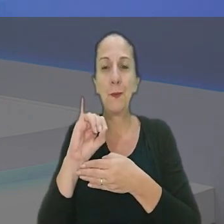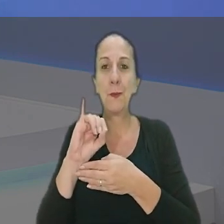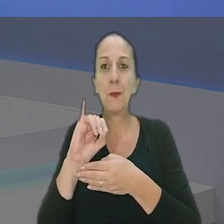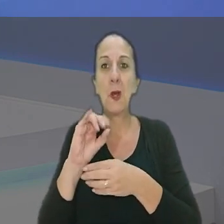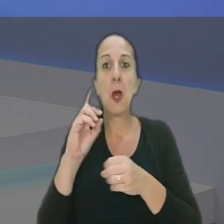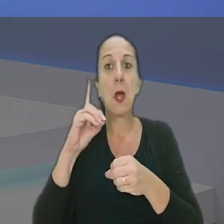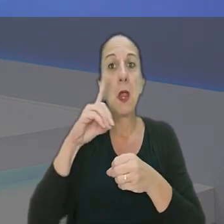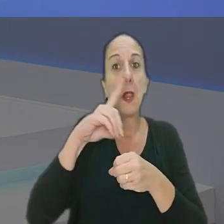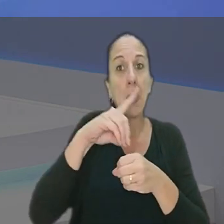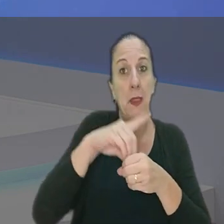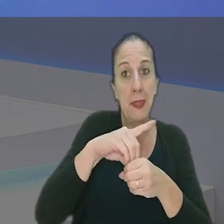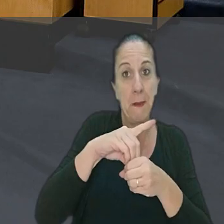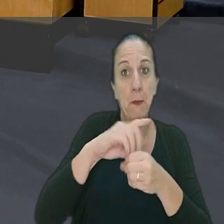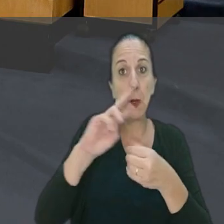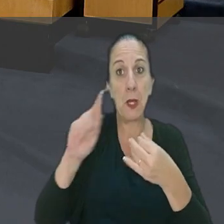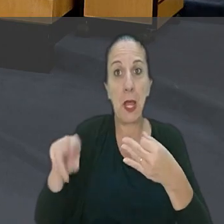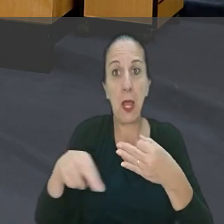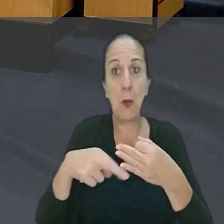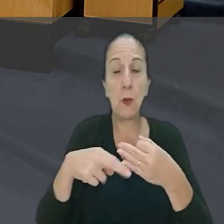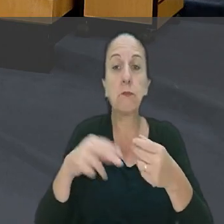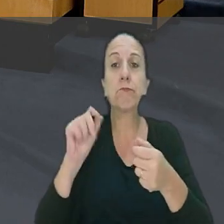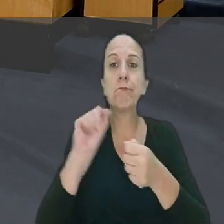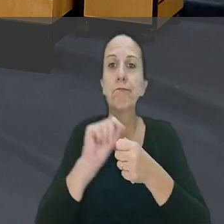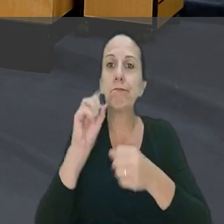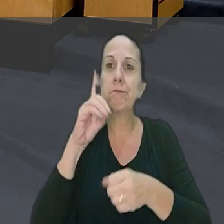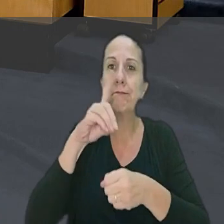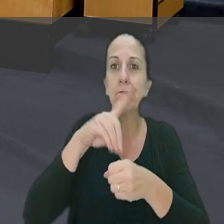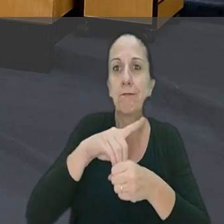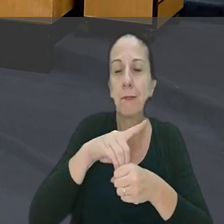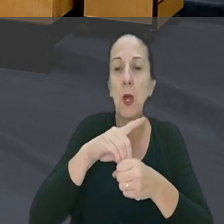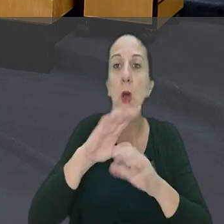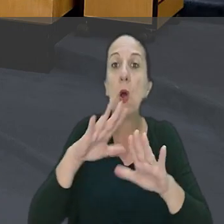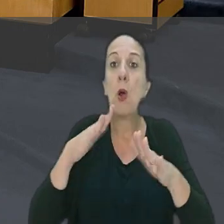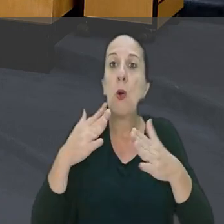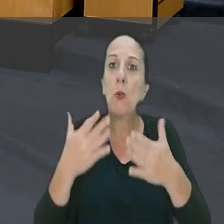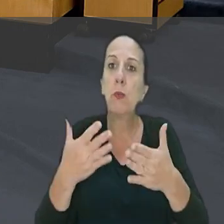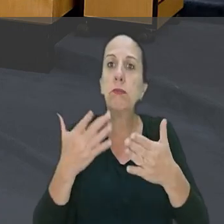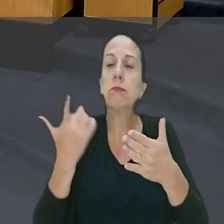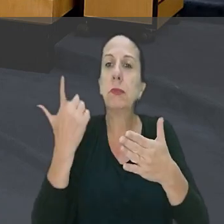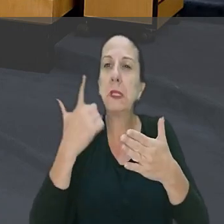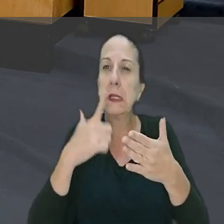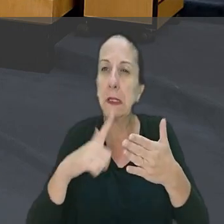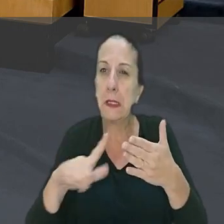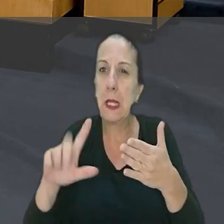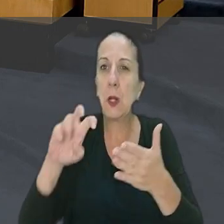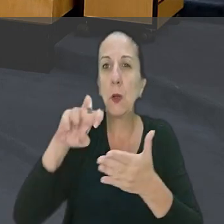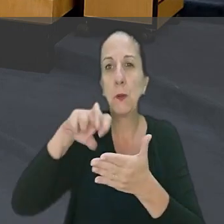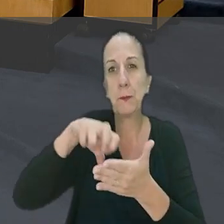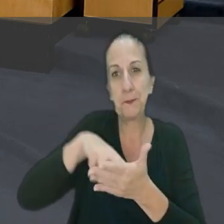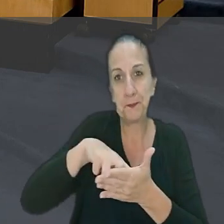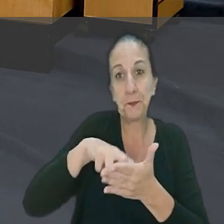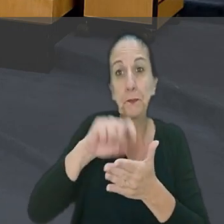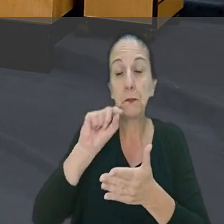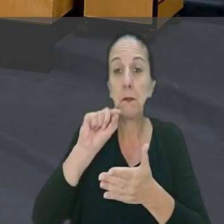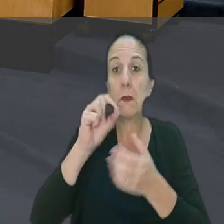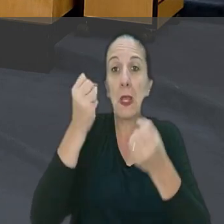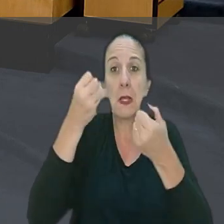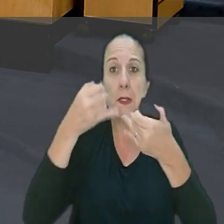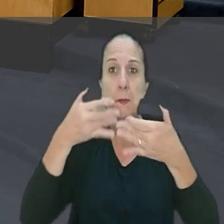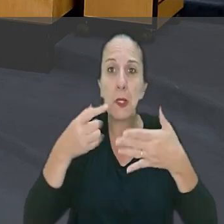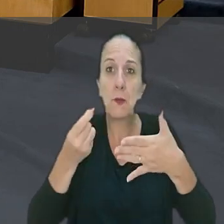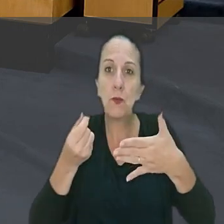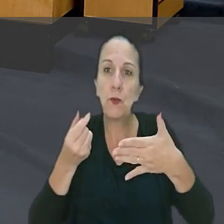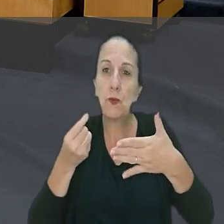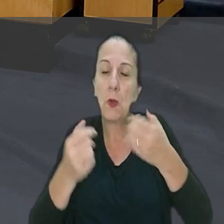Oi, Anderson. Oi, Luana. O depósito recursal deve ser depositado quando se recorre de uma condenação.